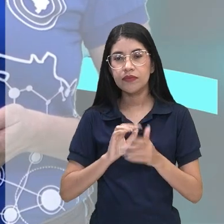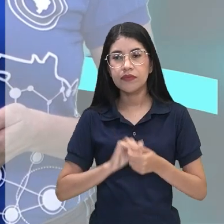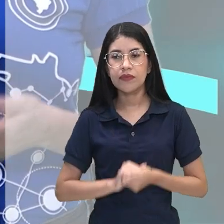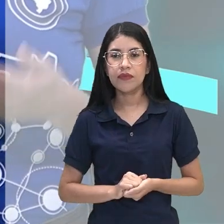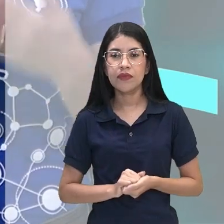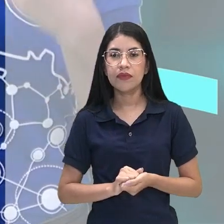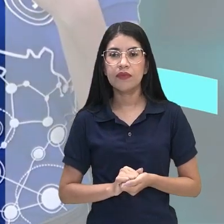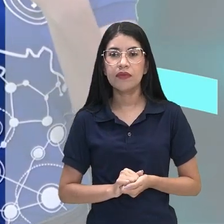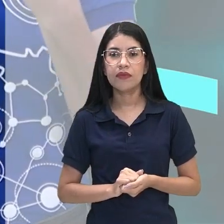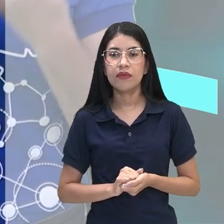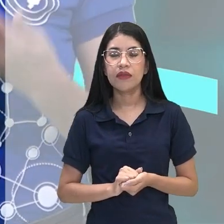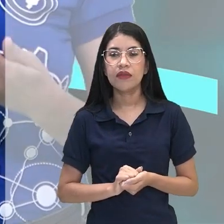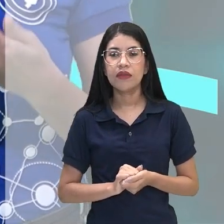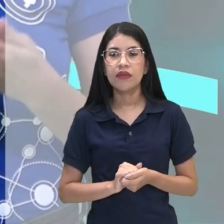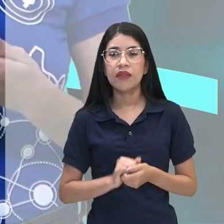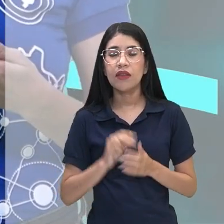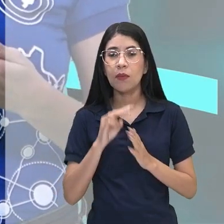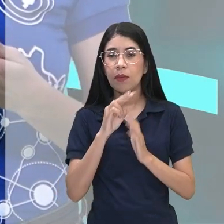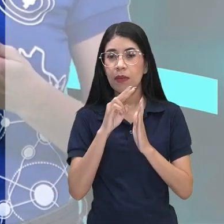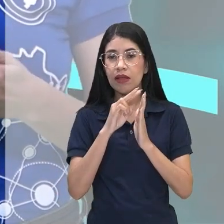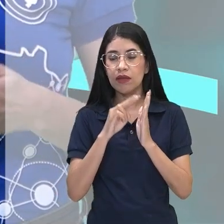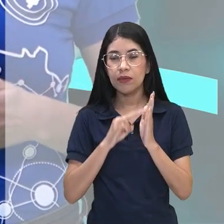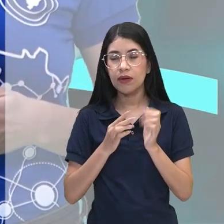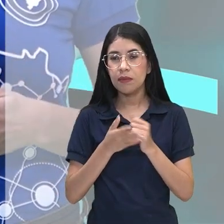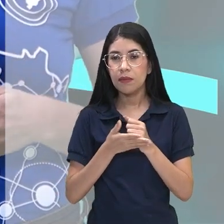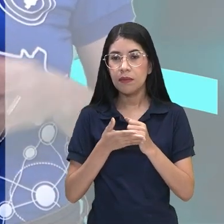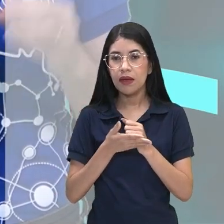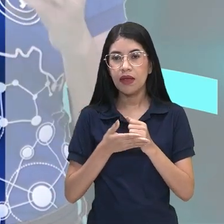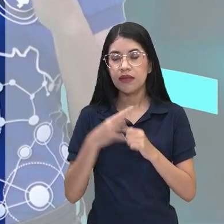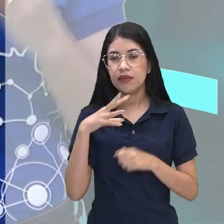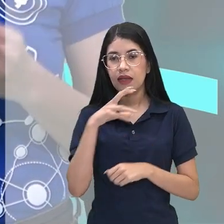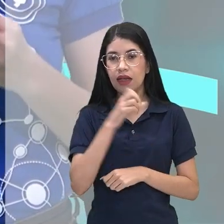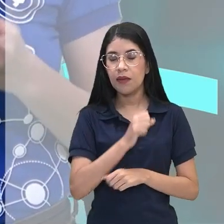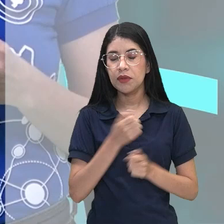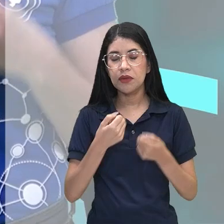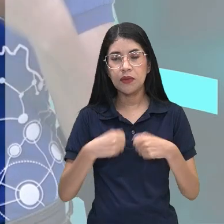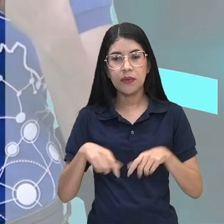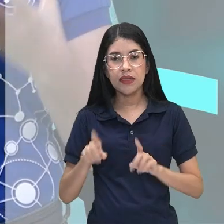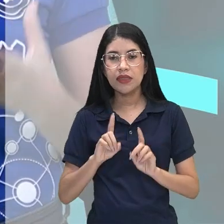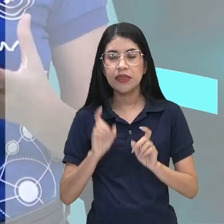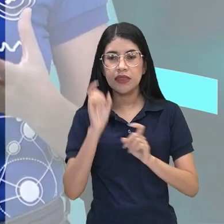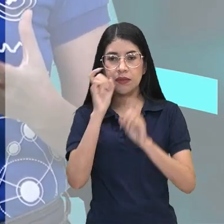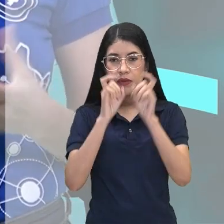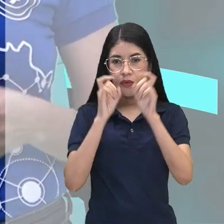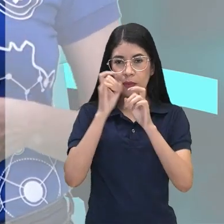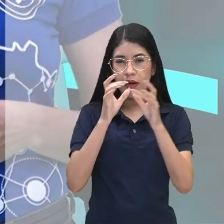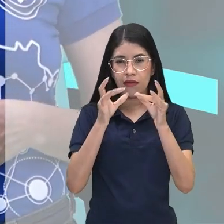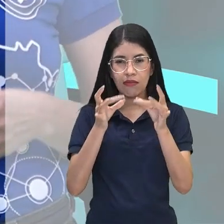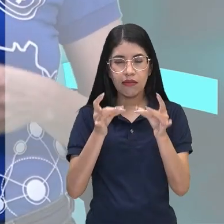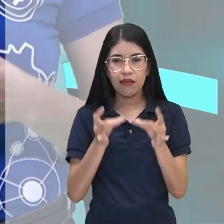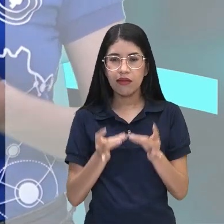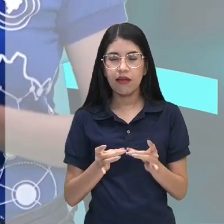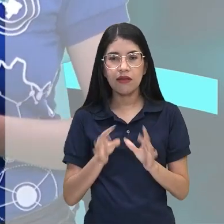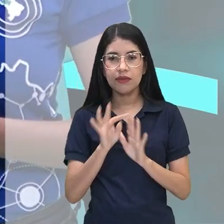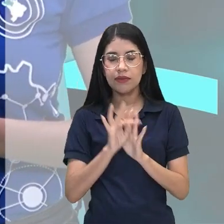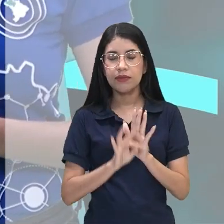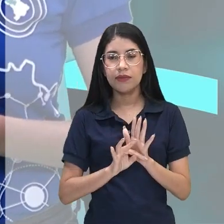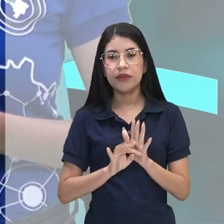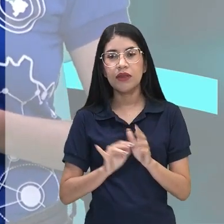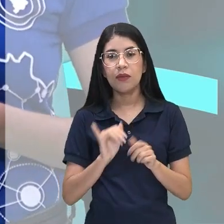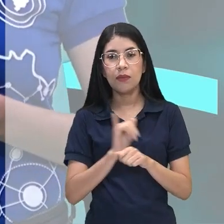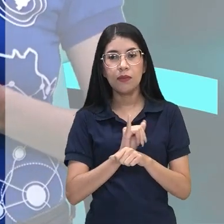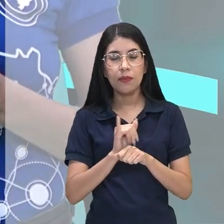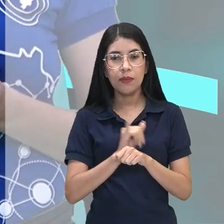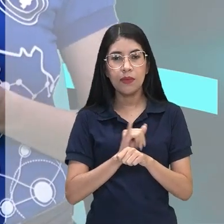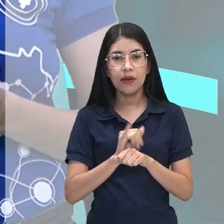ele é o quê? Uma leitura superficial. A gente não se preocupa com detalhes. Então, essa é a estratégia de